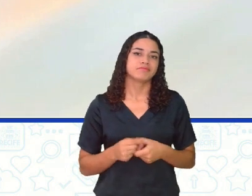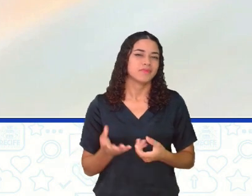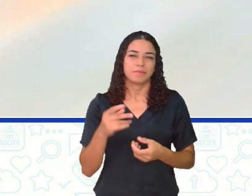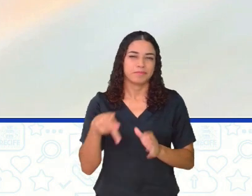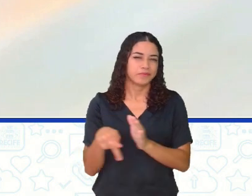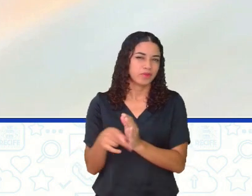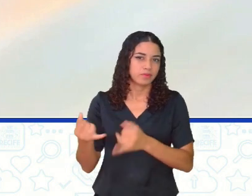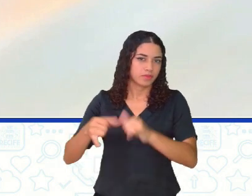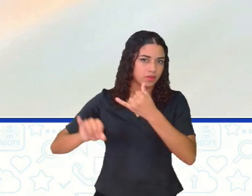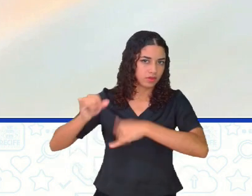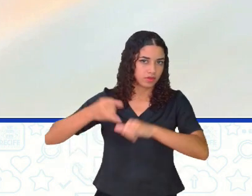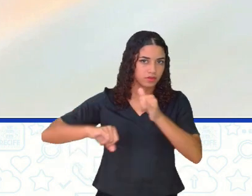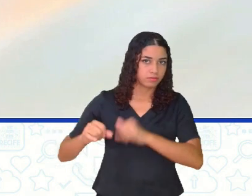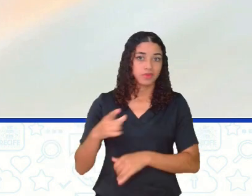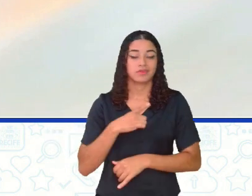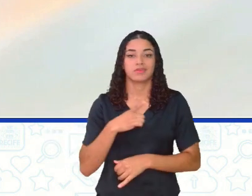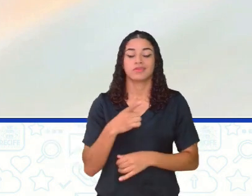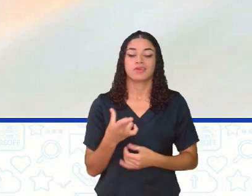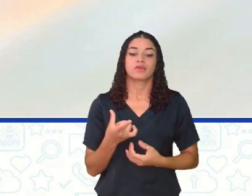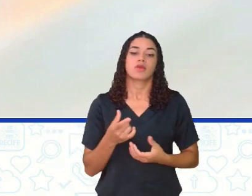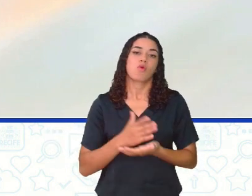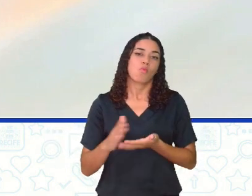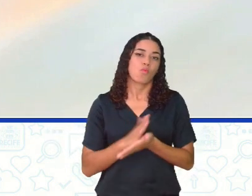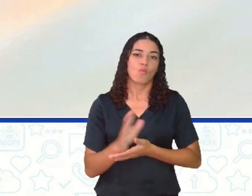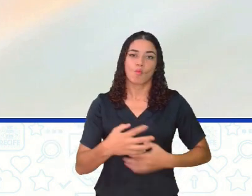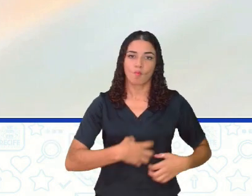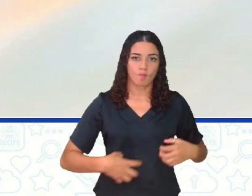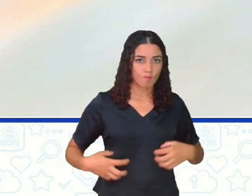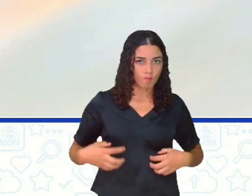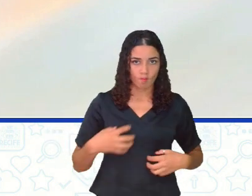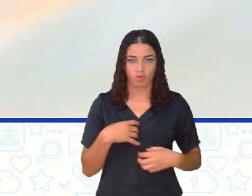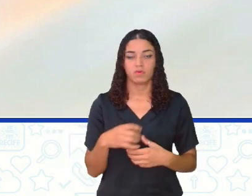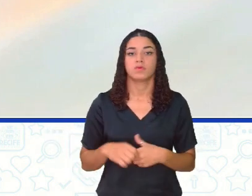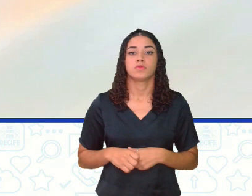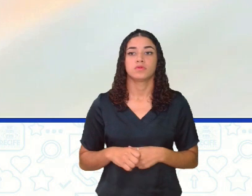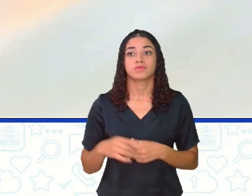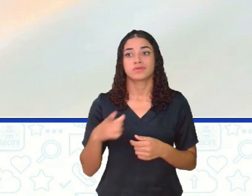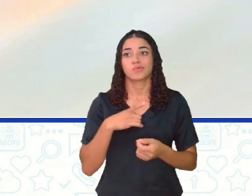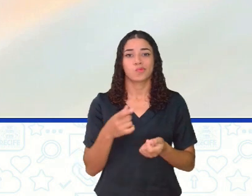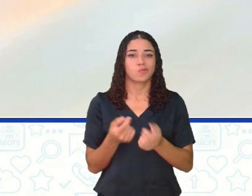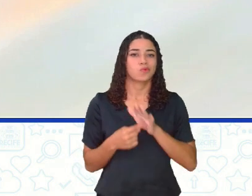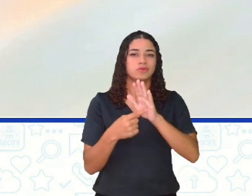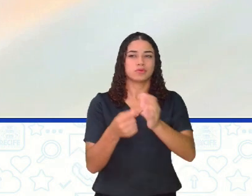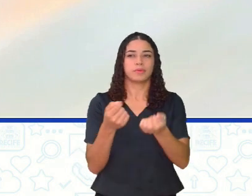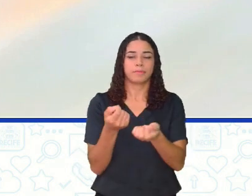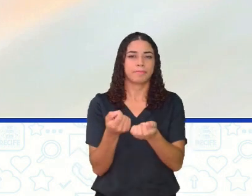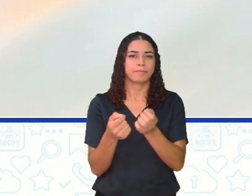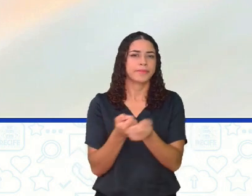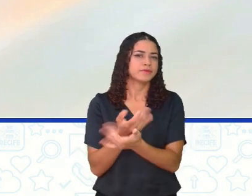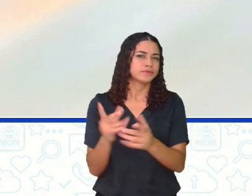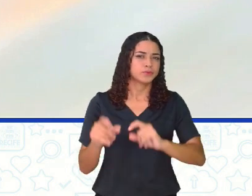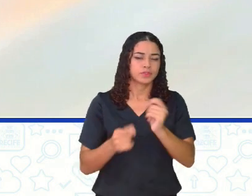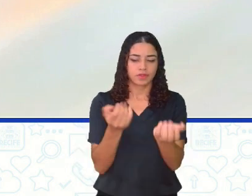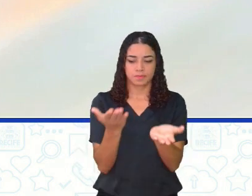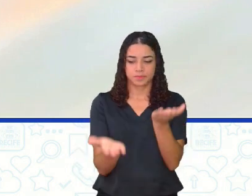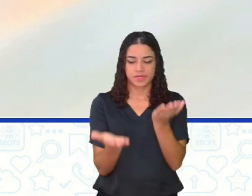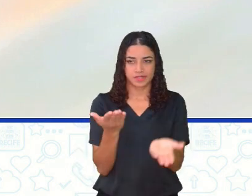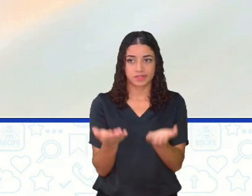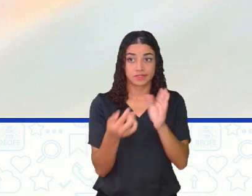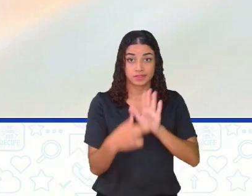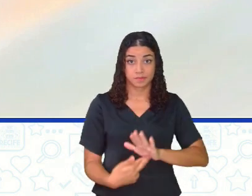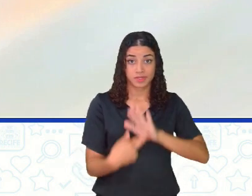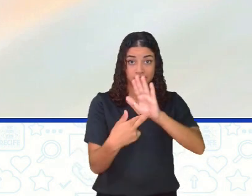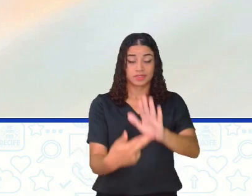que atuam nos órgãos-alvos. E eu trouxe aí uma balancinha mostrando aí, né, a representação,